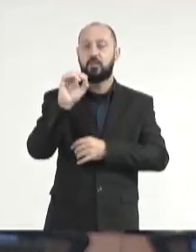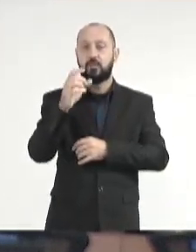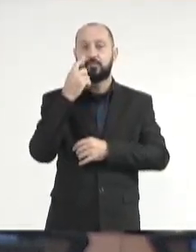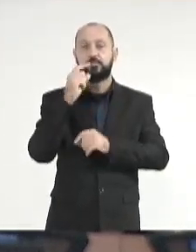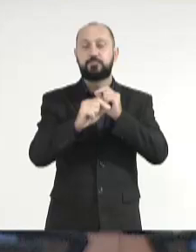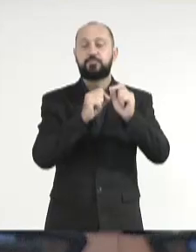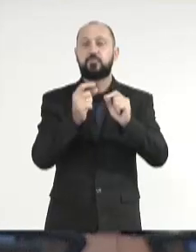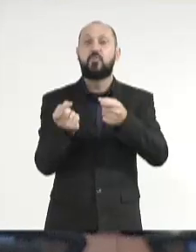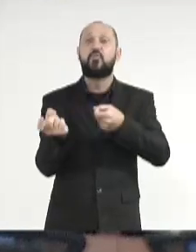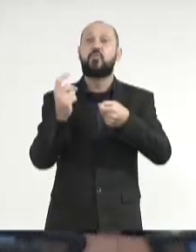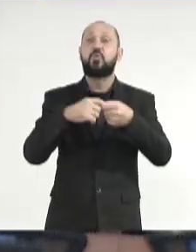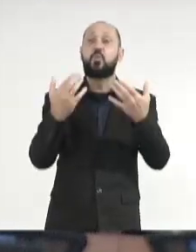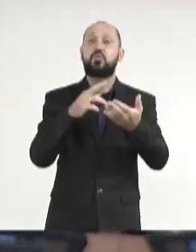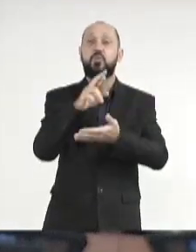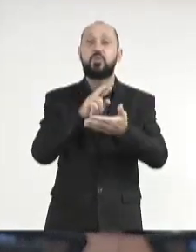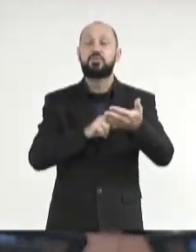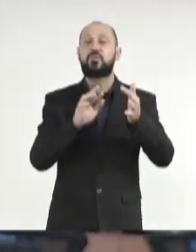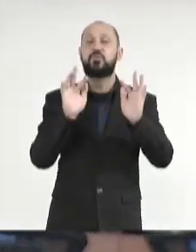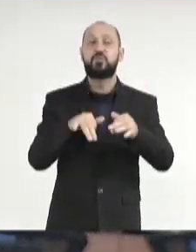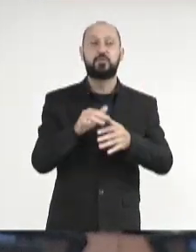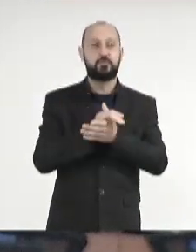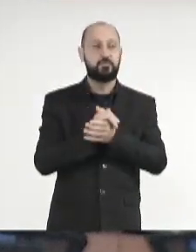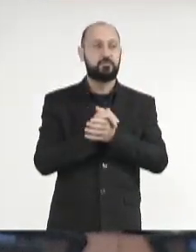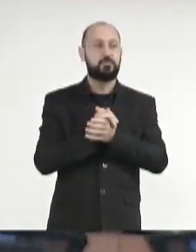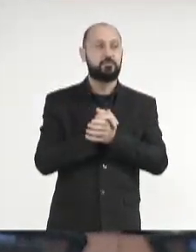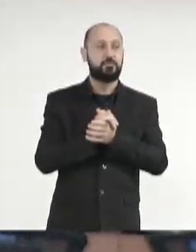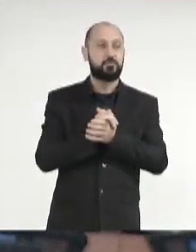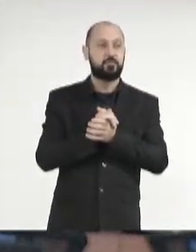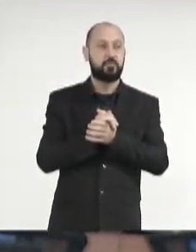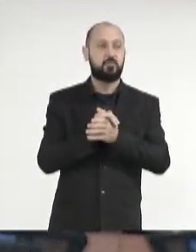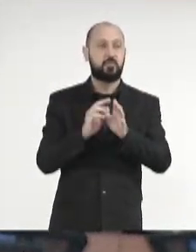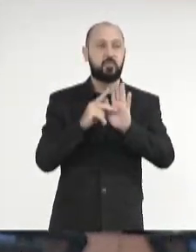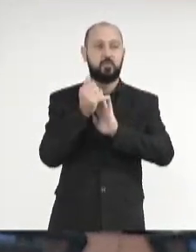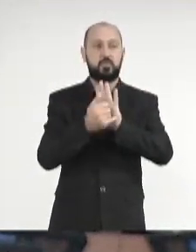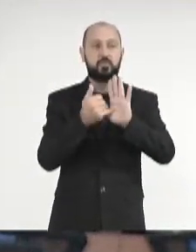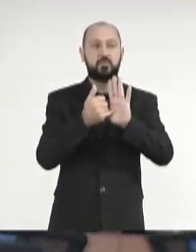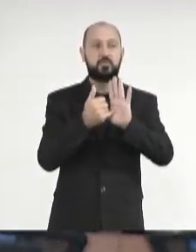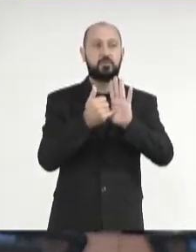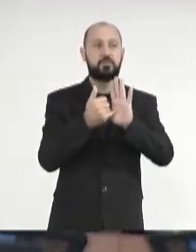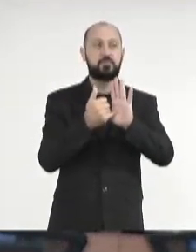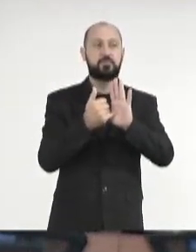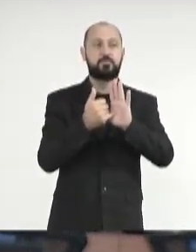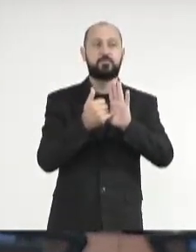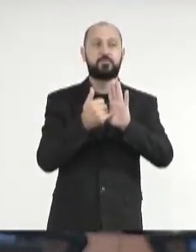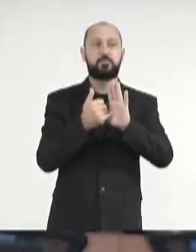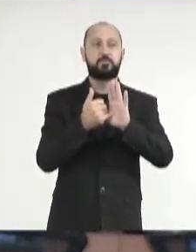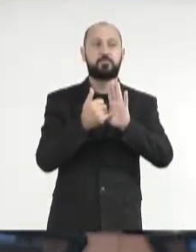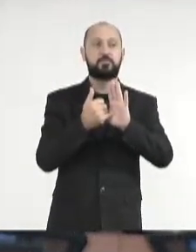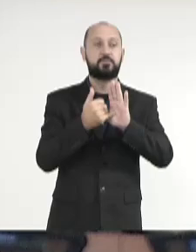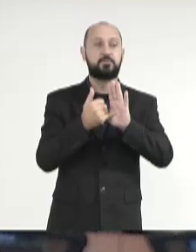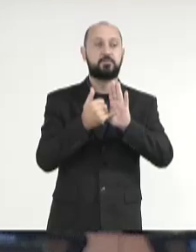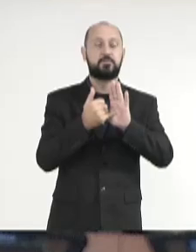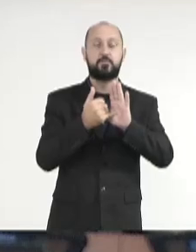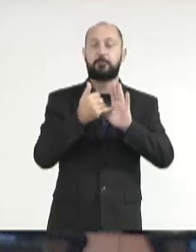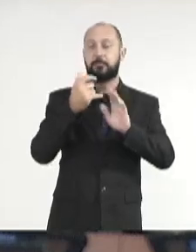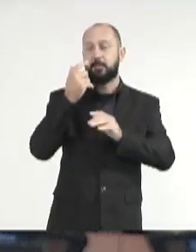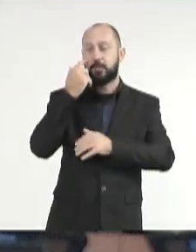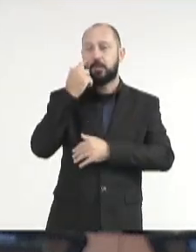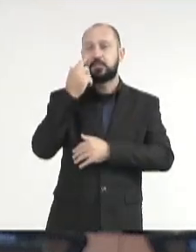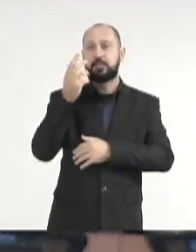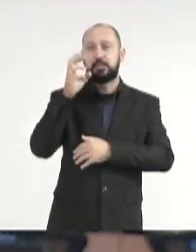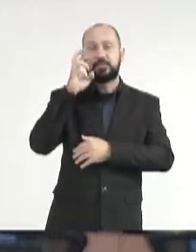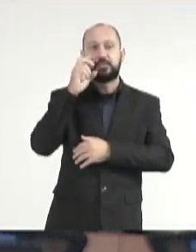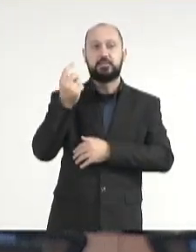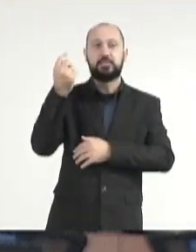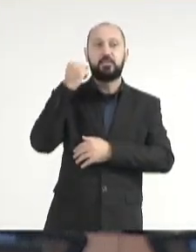inclusive volta hoje em redação final, na sessão do dia. Na verdade, todos os projetos votados na última quinta-feira,